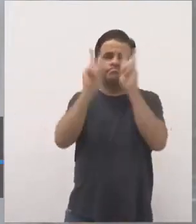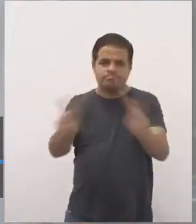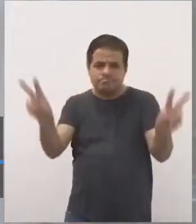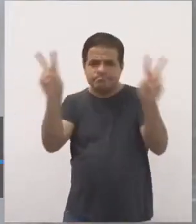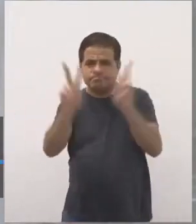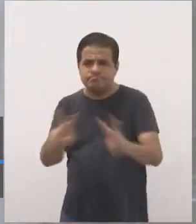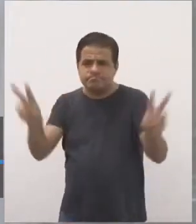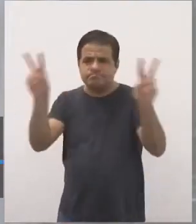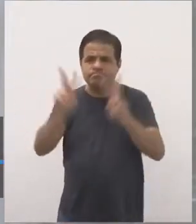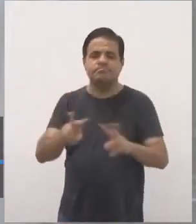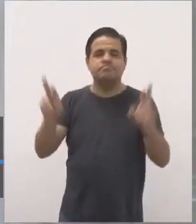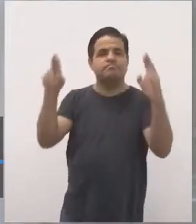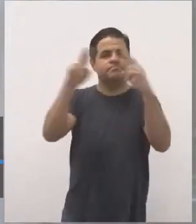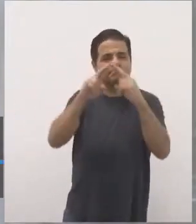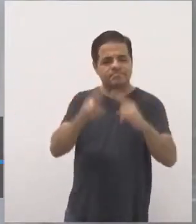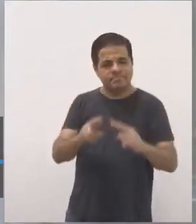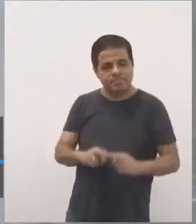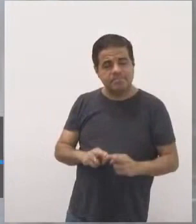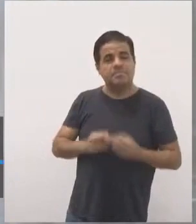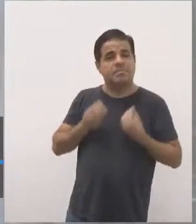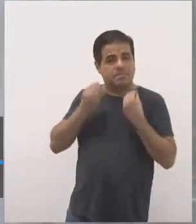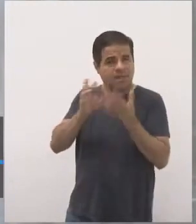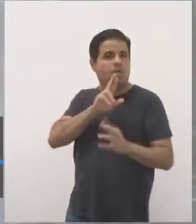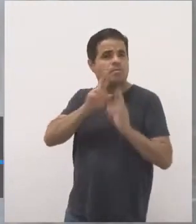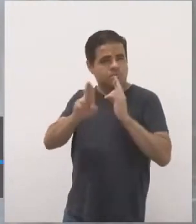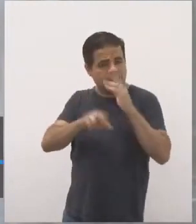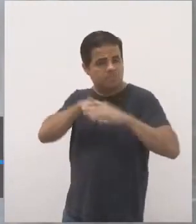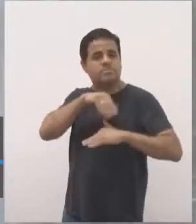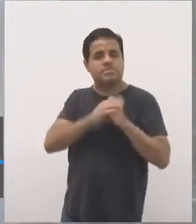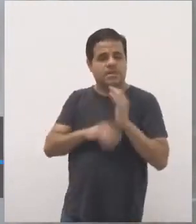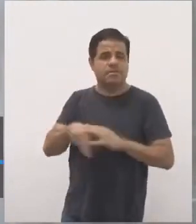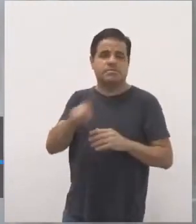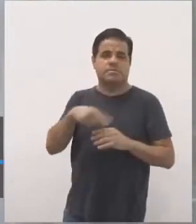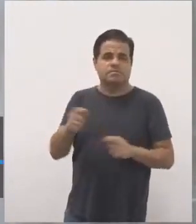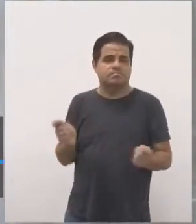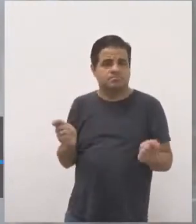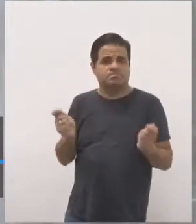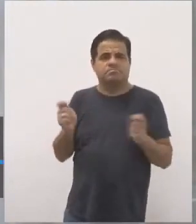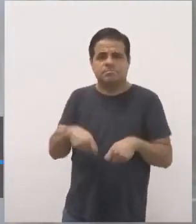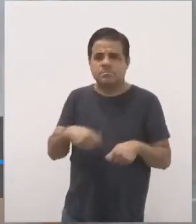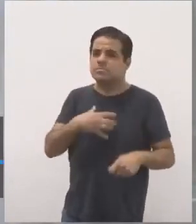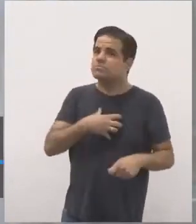visibilidade aí na rede para o resultado destas ações, né? E que isso possa